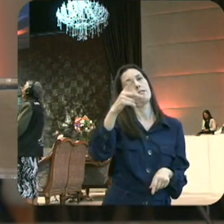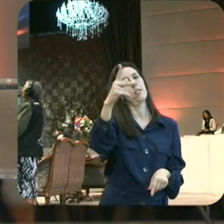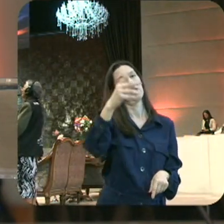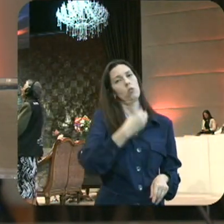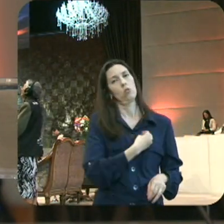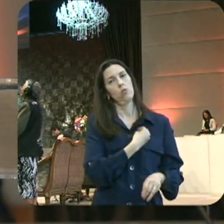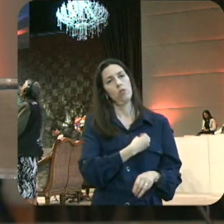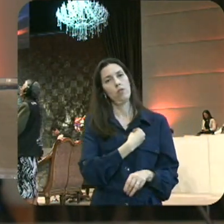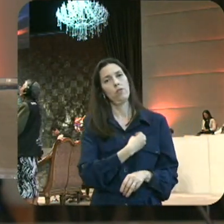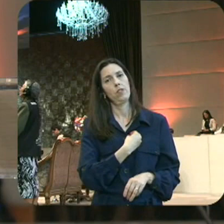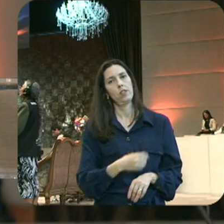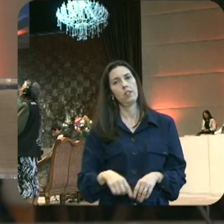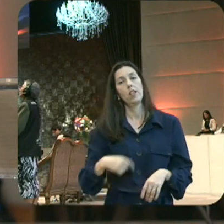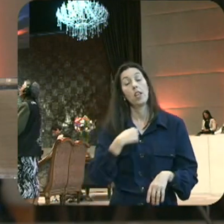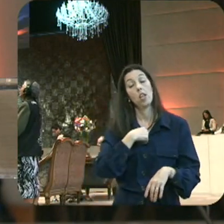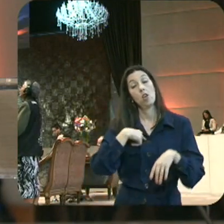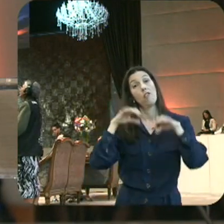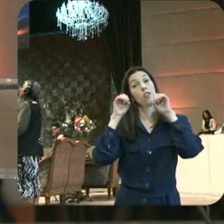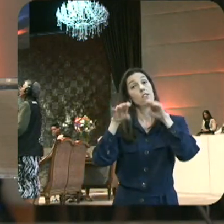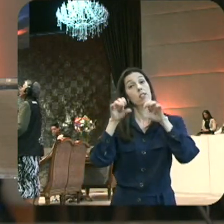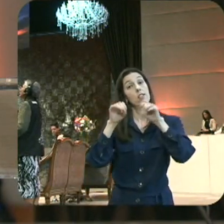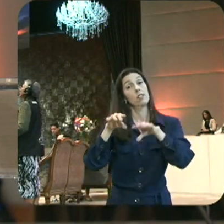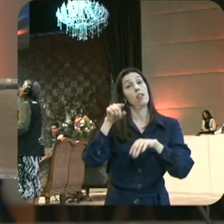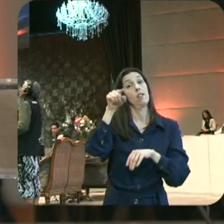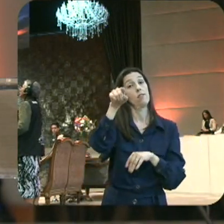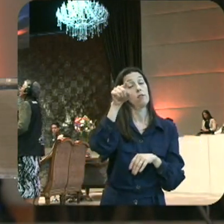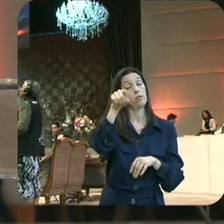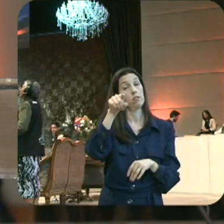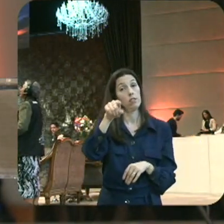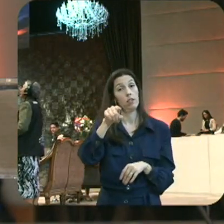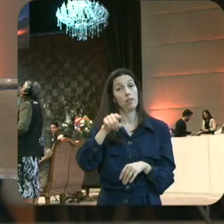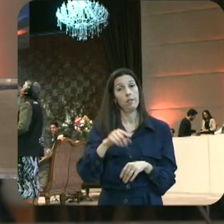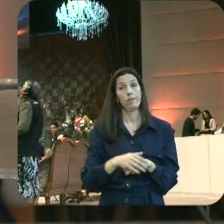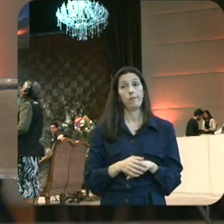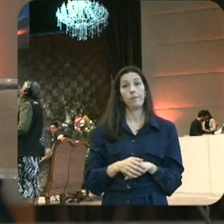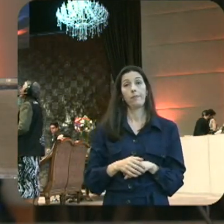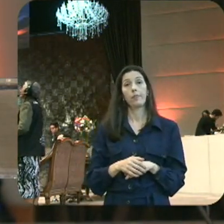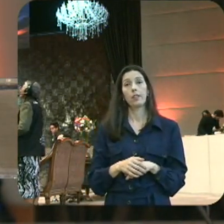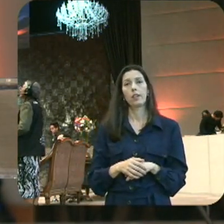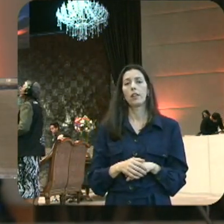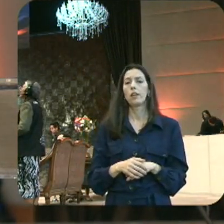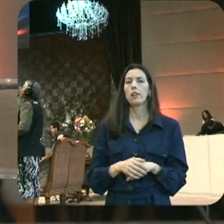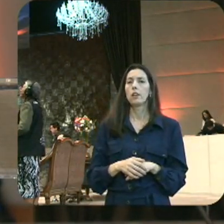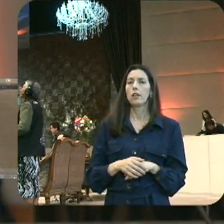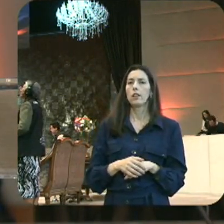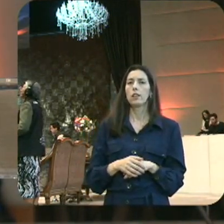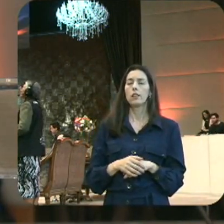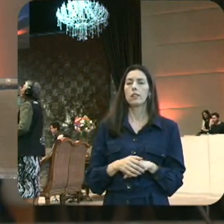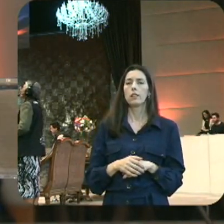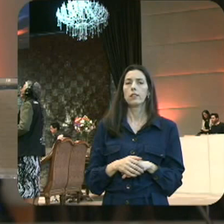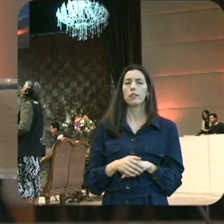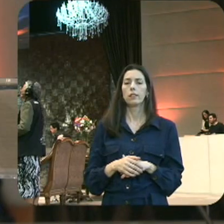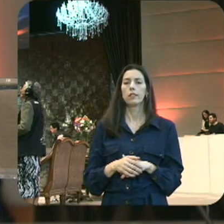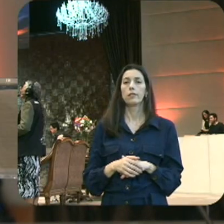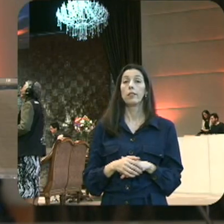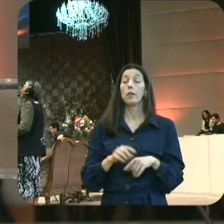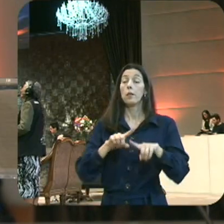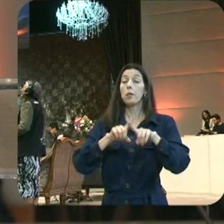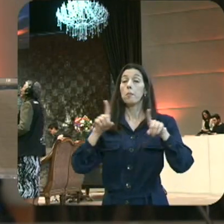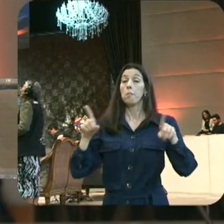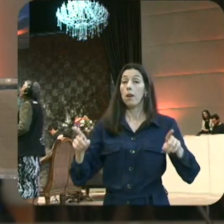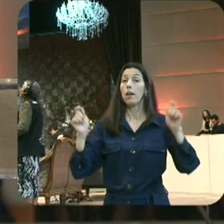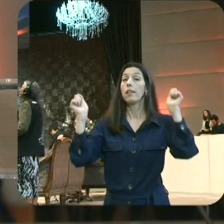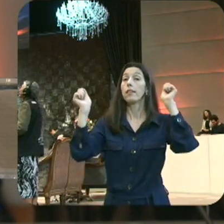hoje. Diz assim: não tem jeito de você amaldiçoar ou qualquer um amaldiçoar, mas se